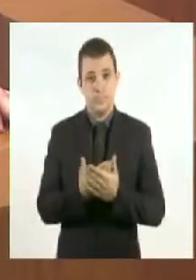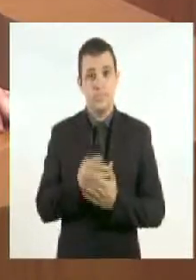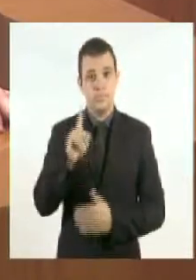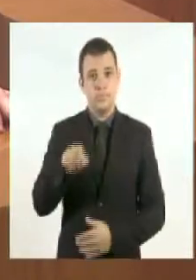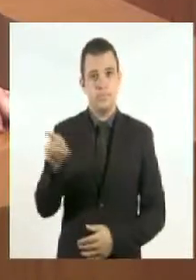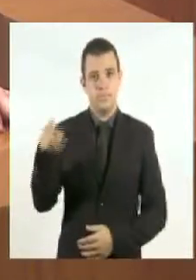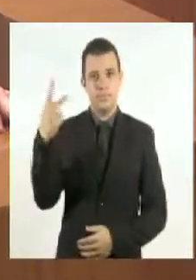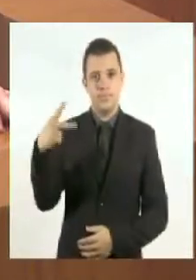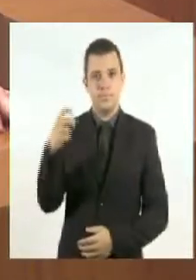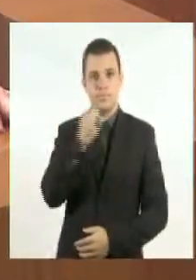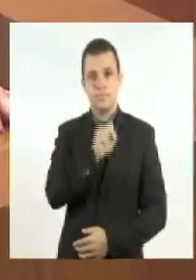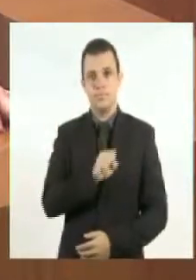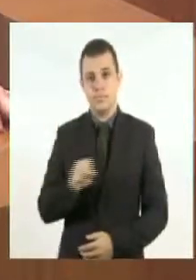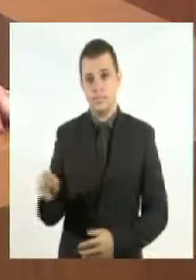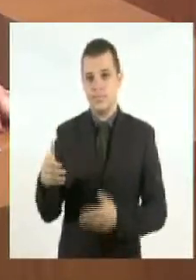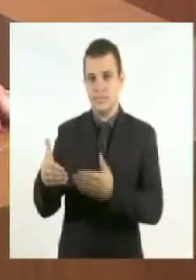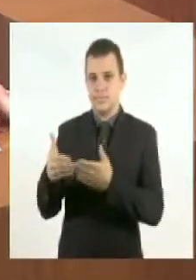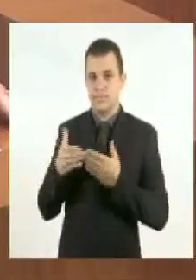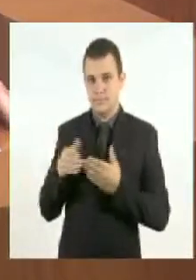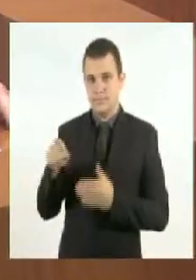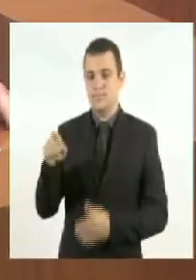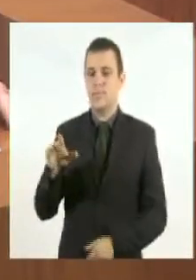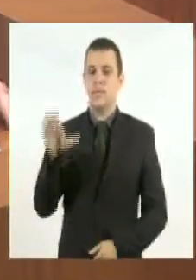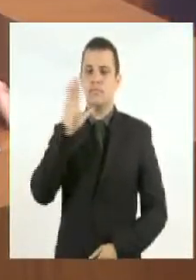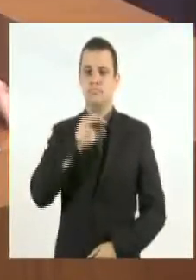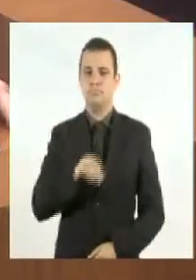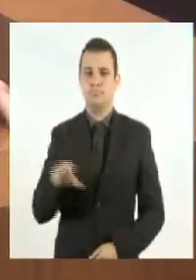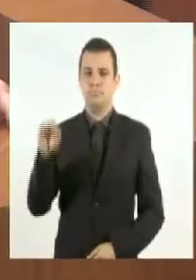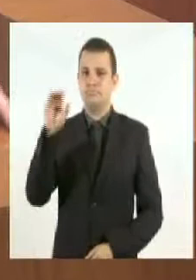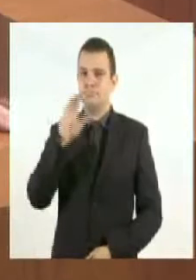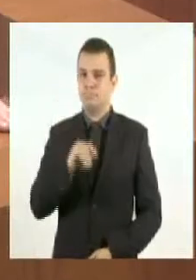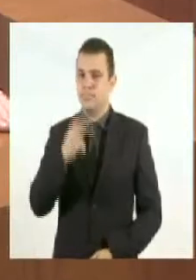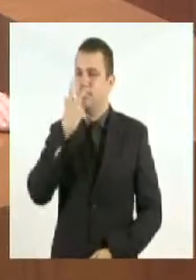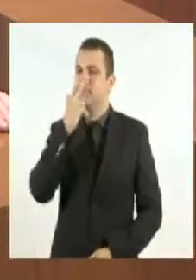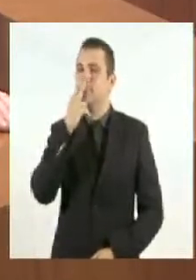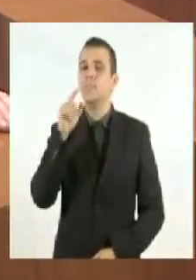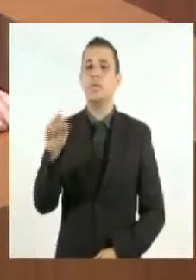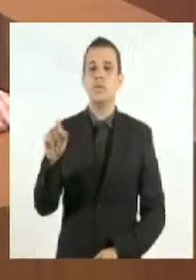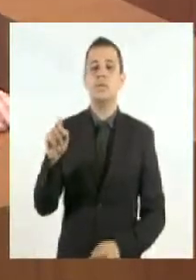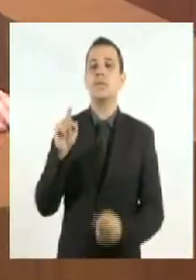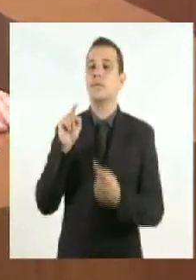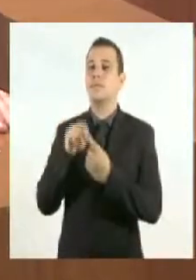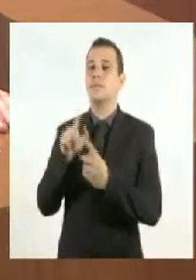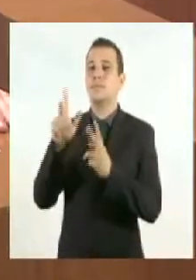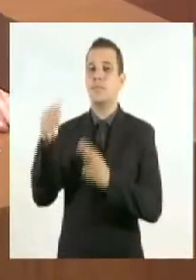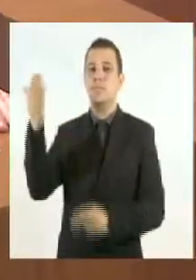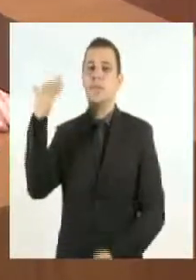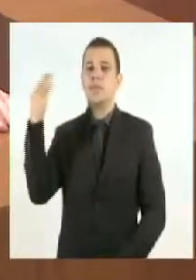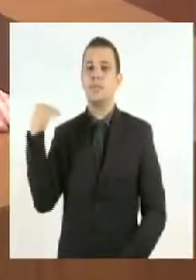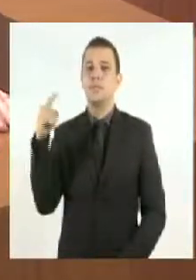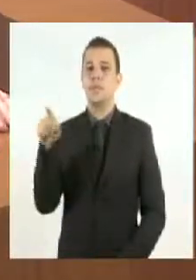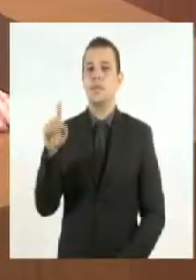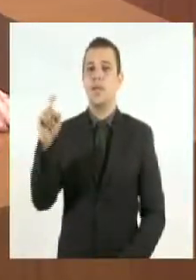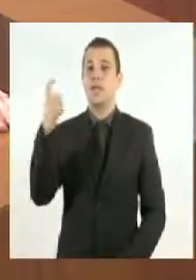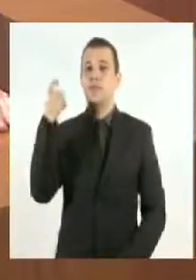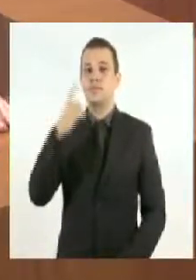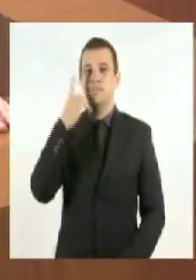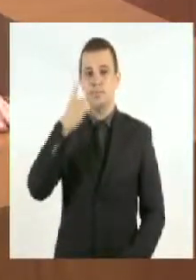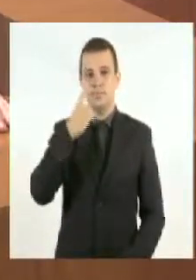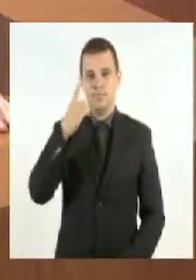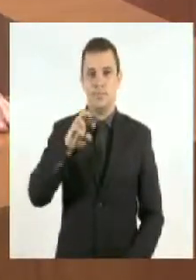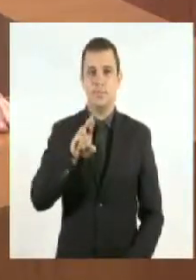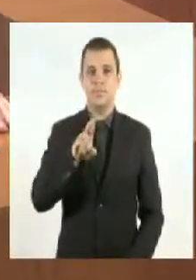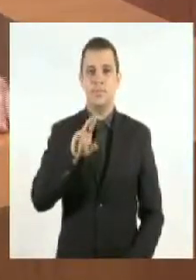sogro. Esse palavrório, ele mais parece com o ex-deputado Ricardo Murá do que com Vossa Excelência, deputado Souza